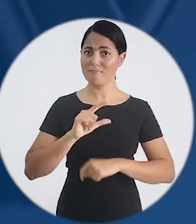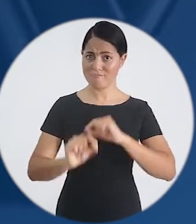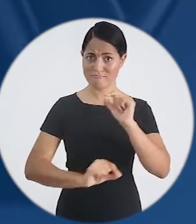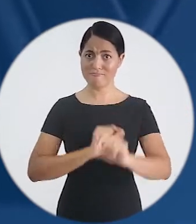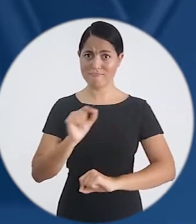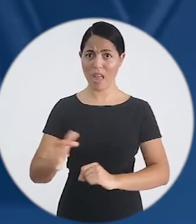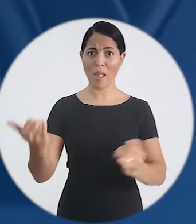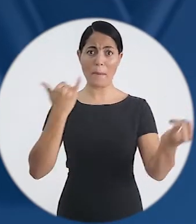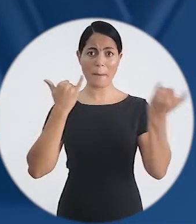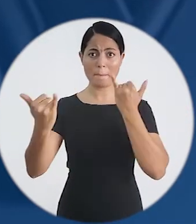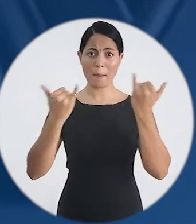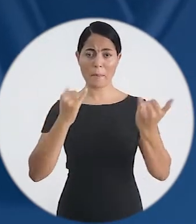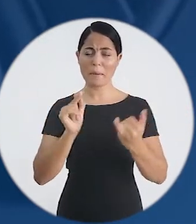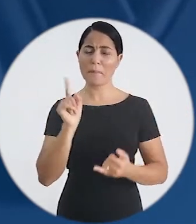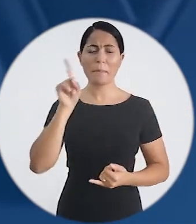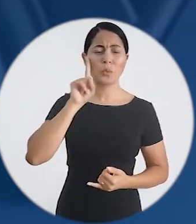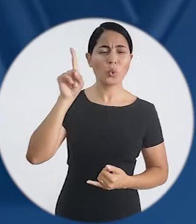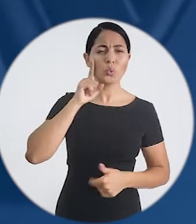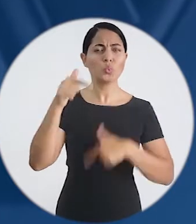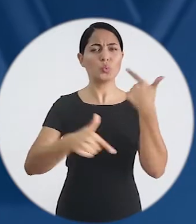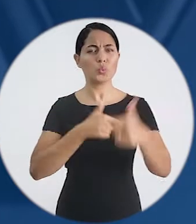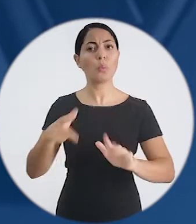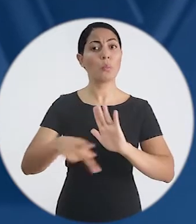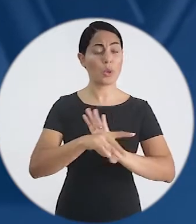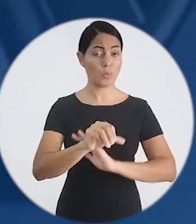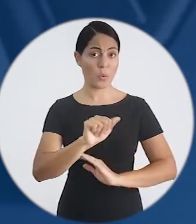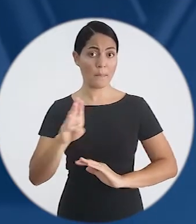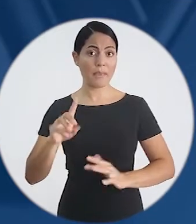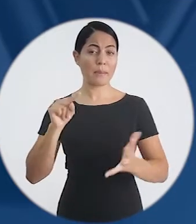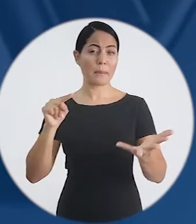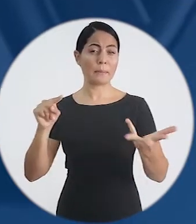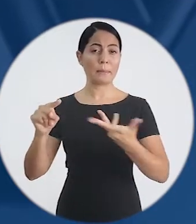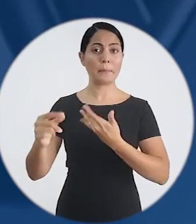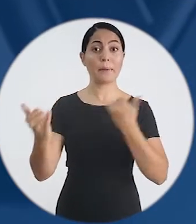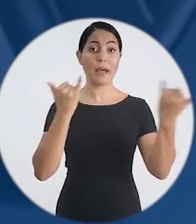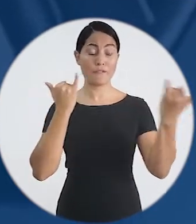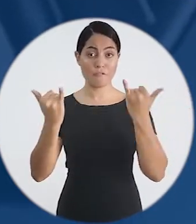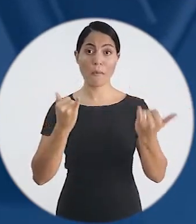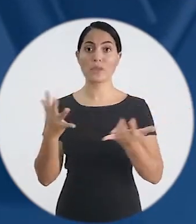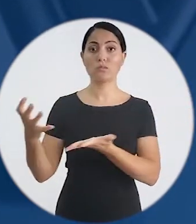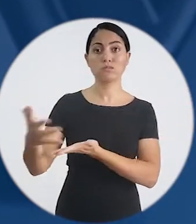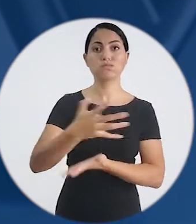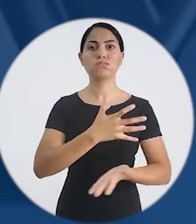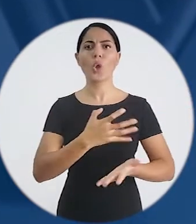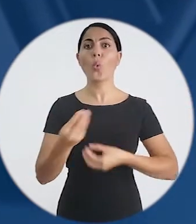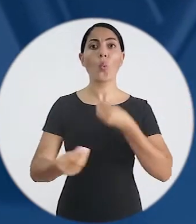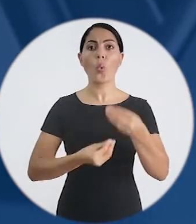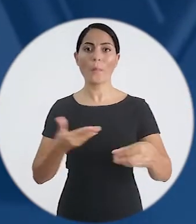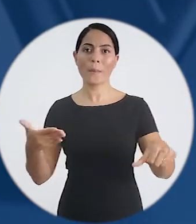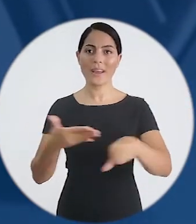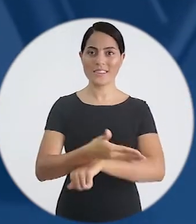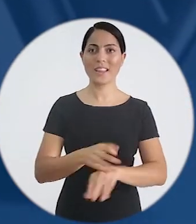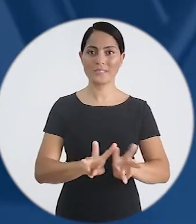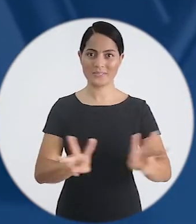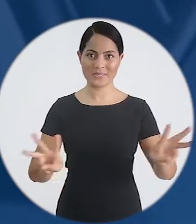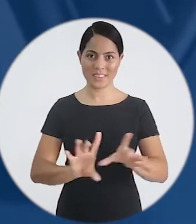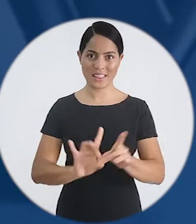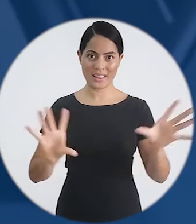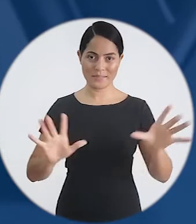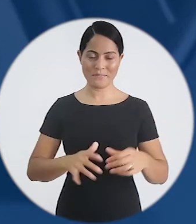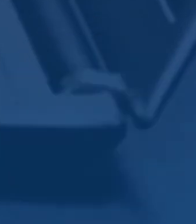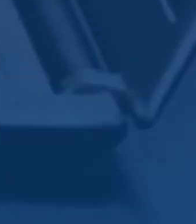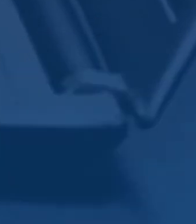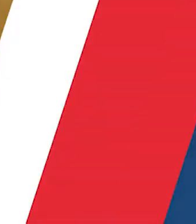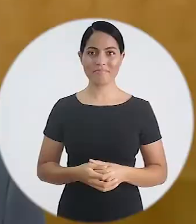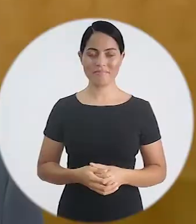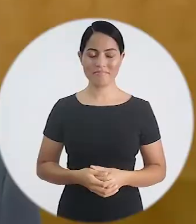você encontra as últimas notícias, os destaques de cada dia de trabalho da Ordem e muito mais. Tudo isso na palma da